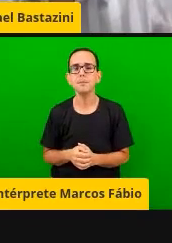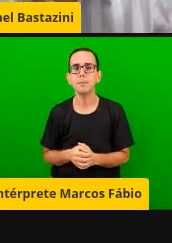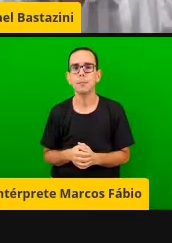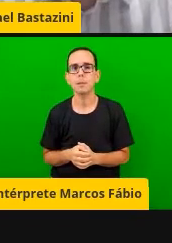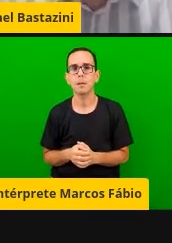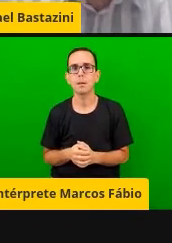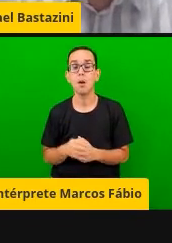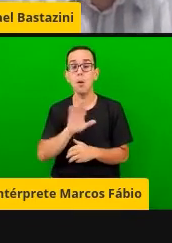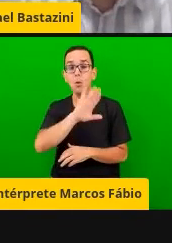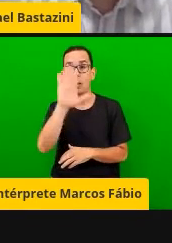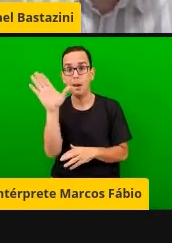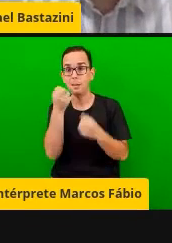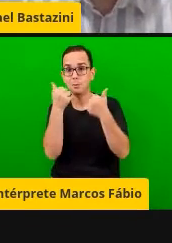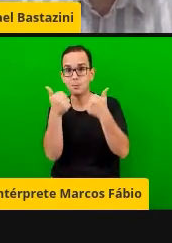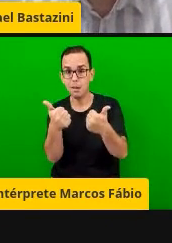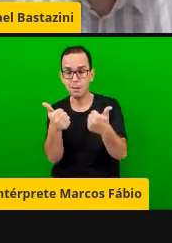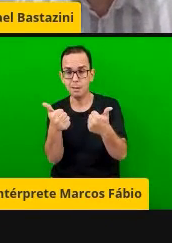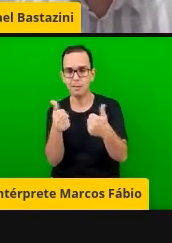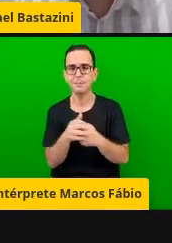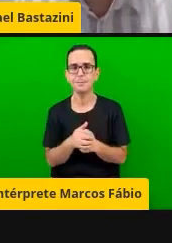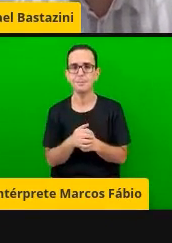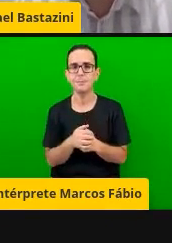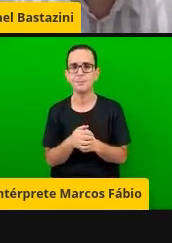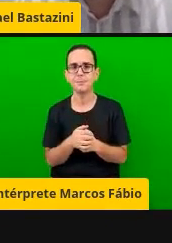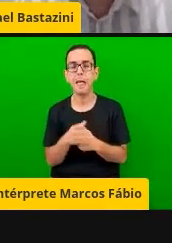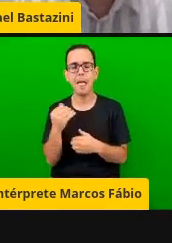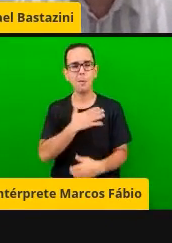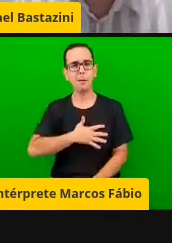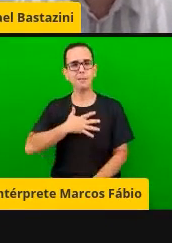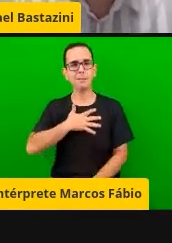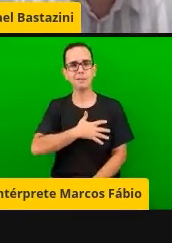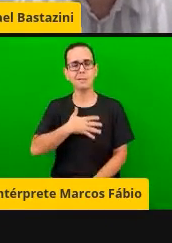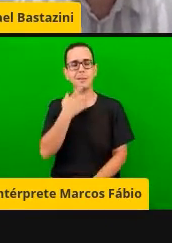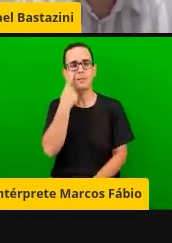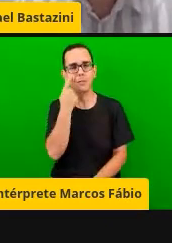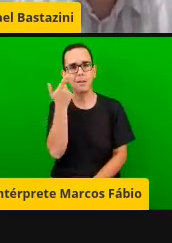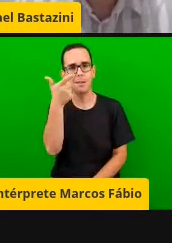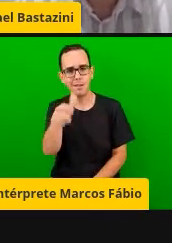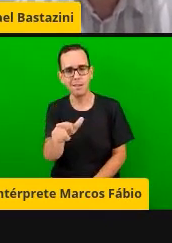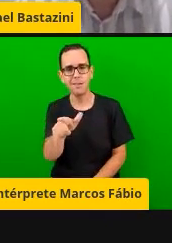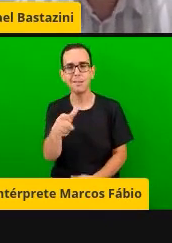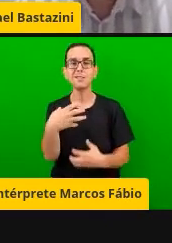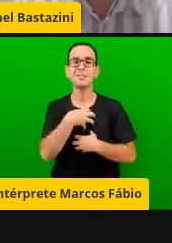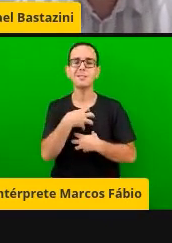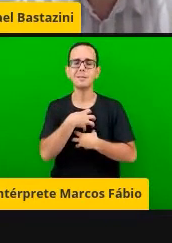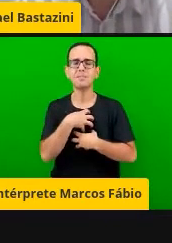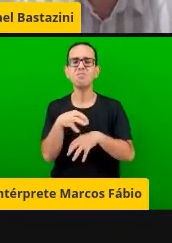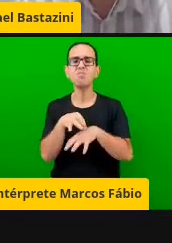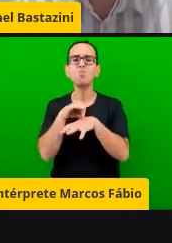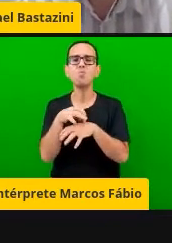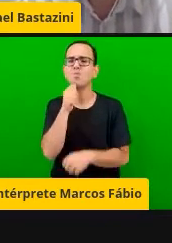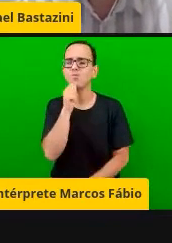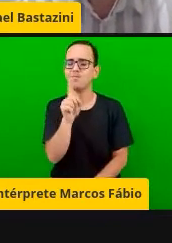Olá, pessoal, tudo bem? É um prazer revê-los agora de maneira não presencial, mas mesmo